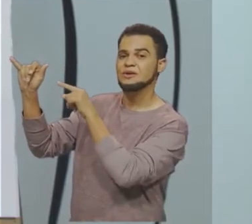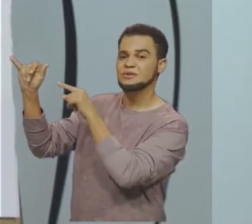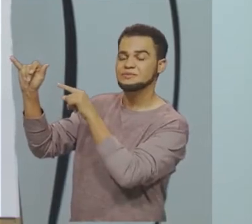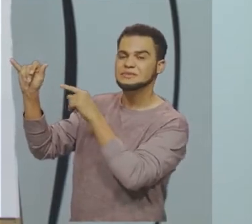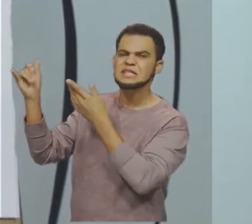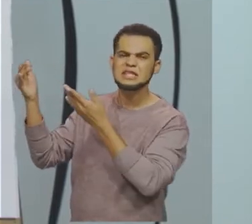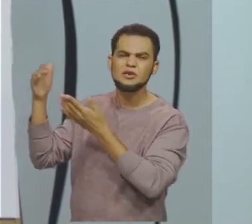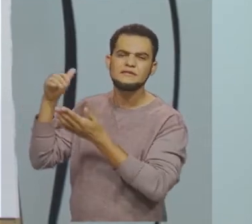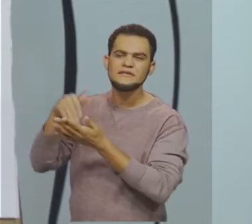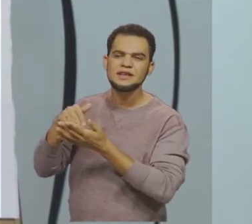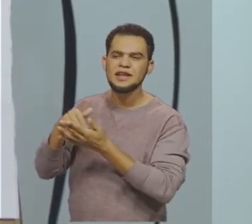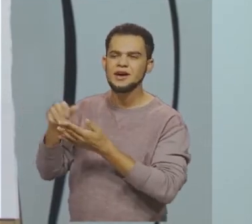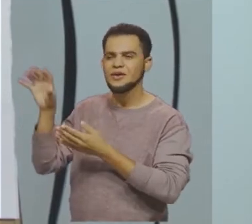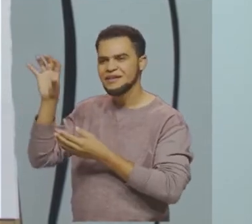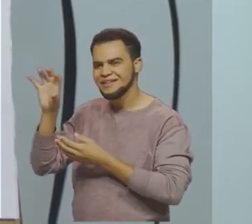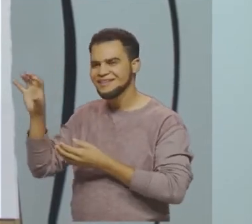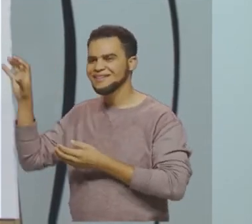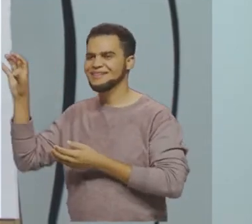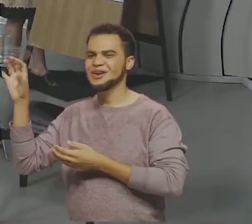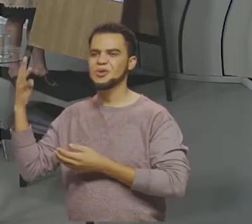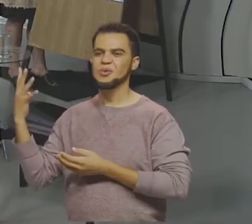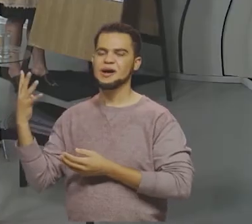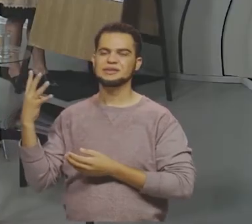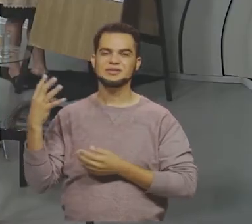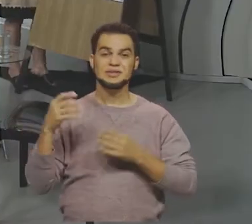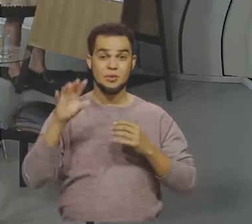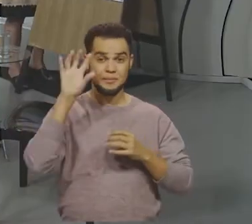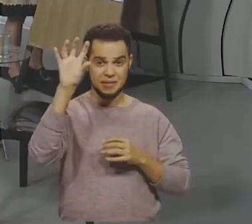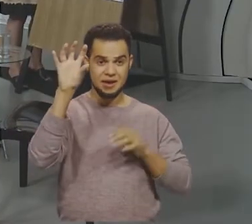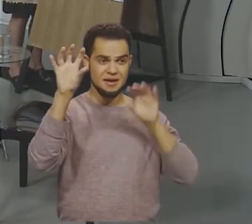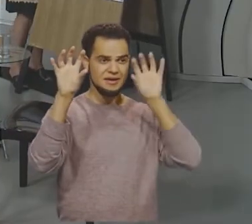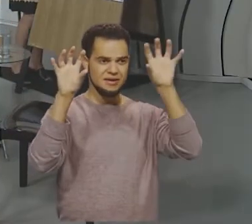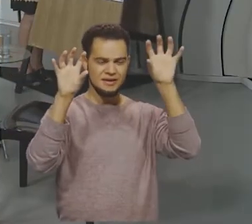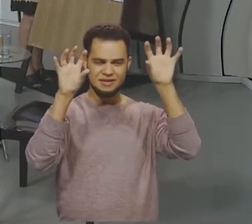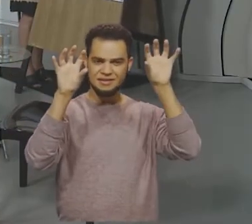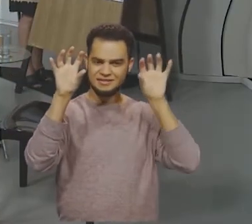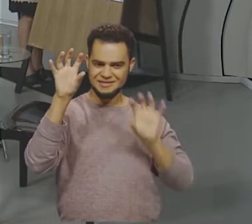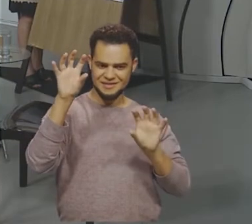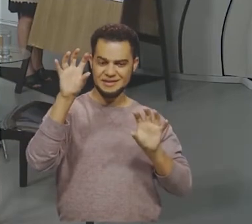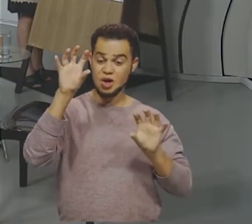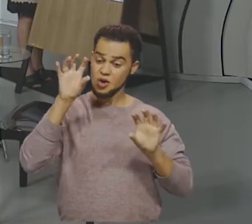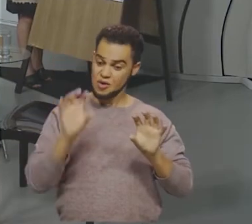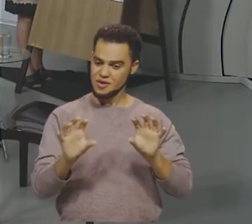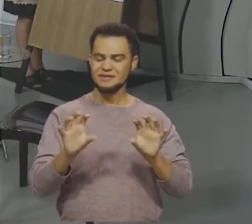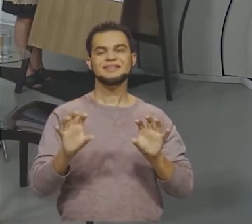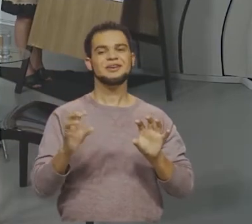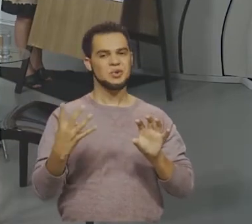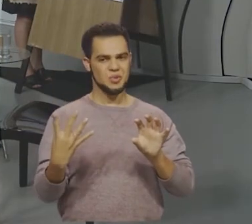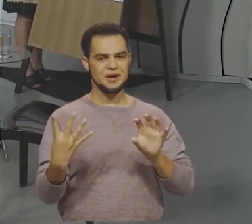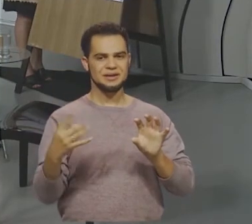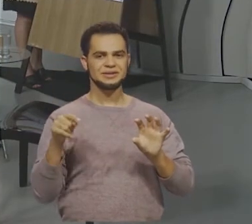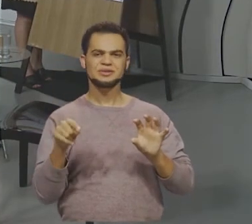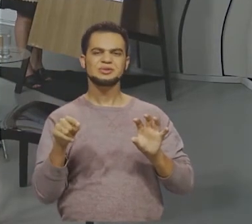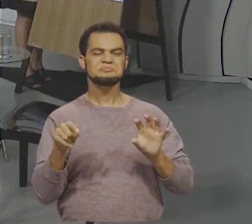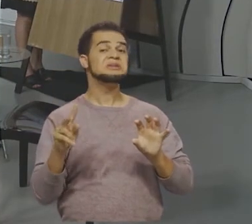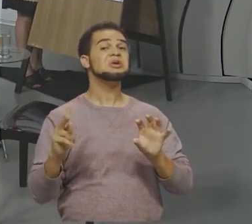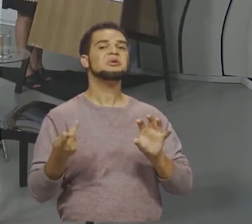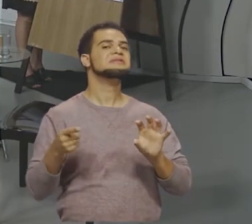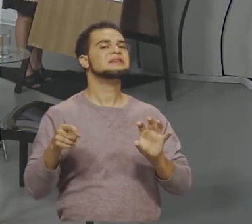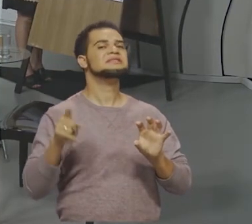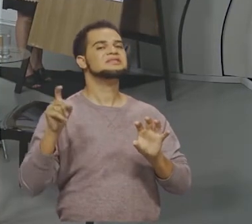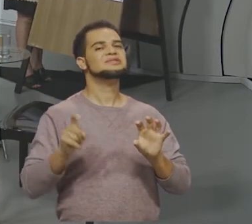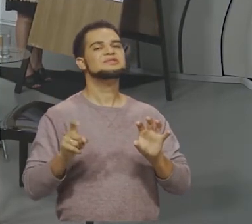por último, o quarto quadrante. O que que acontece aqui com o x? O x